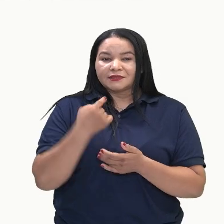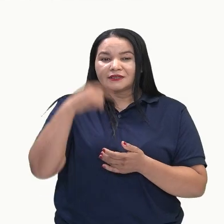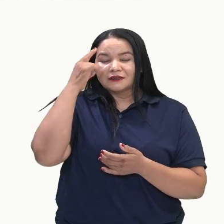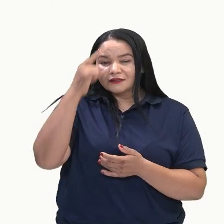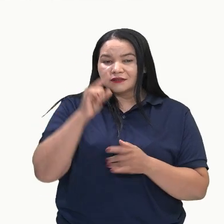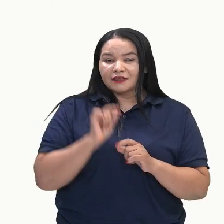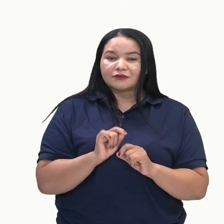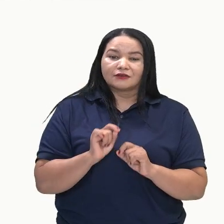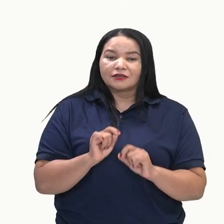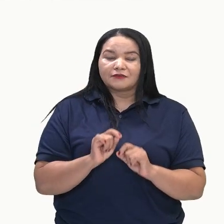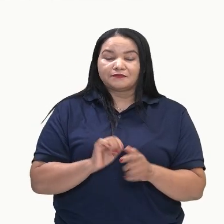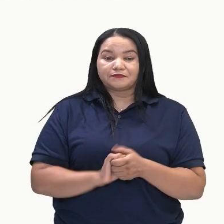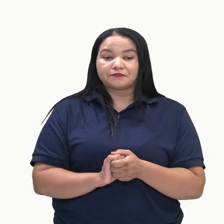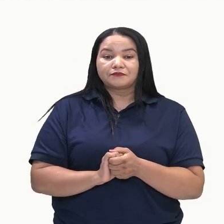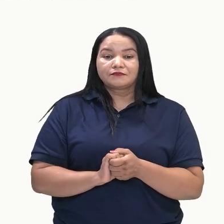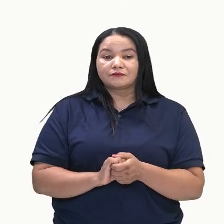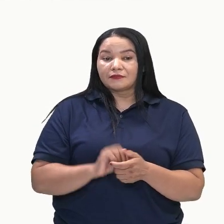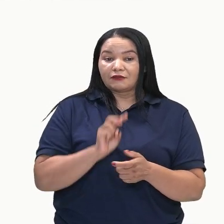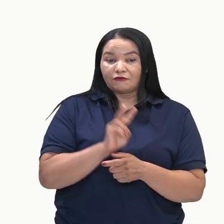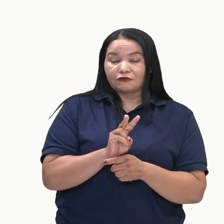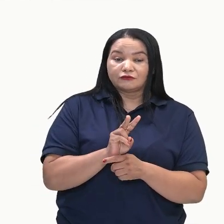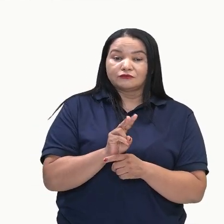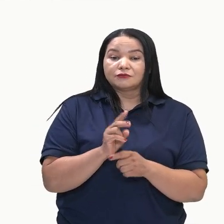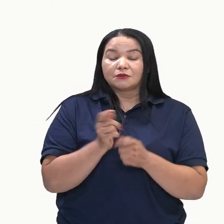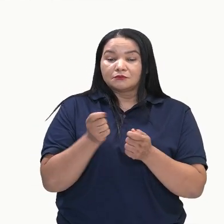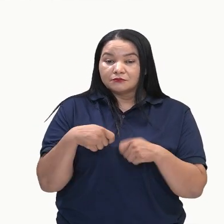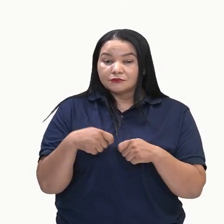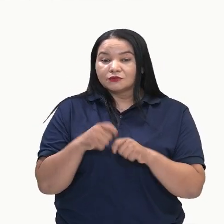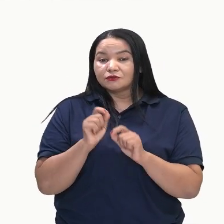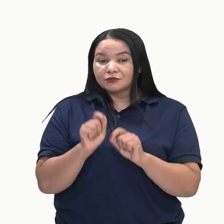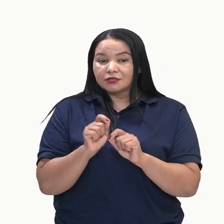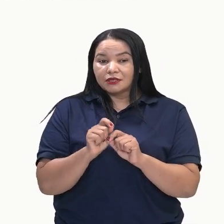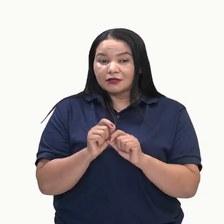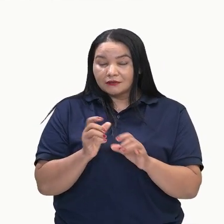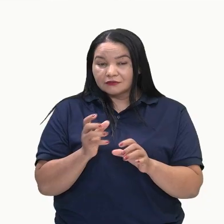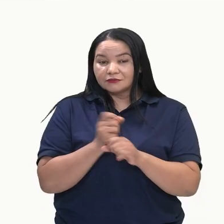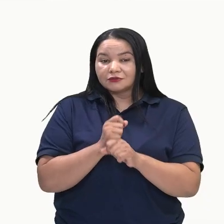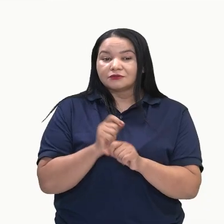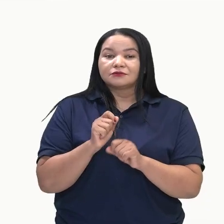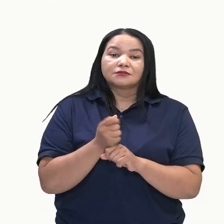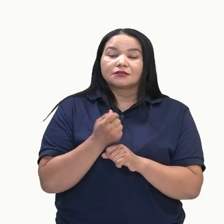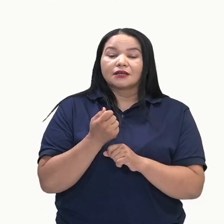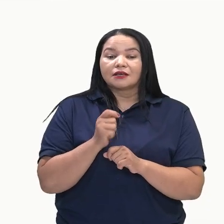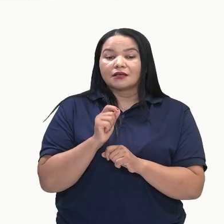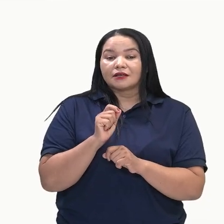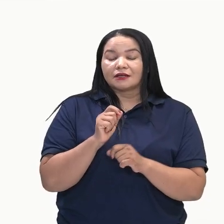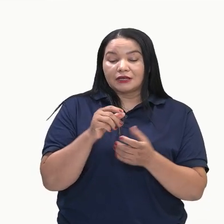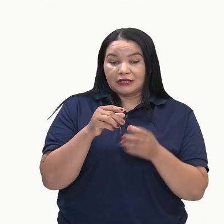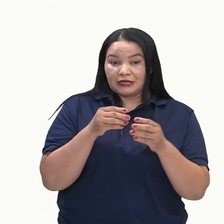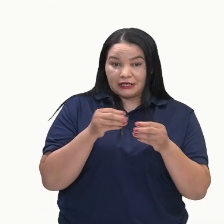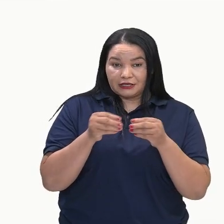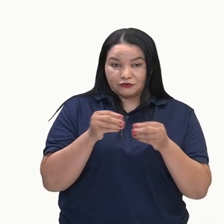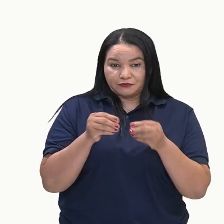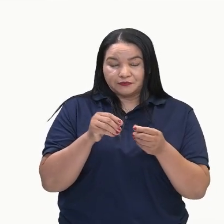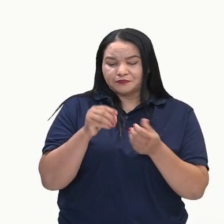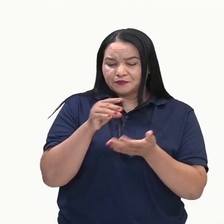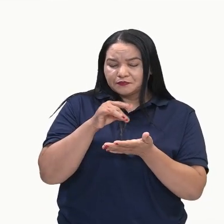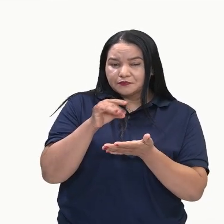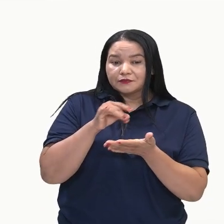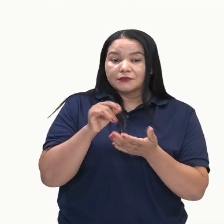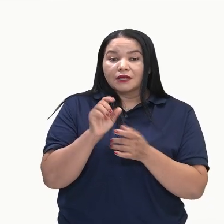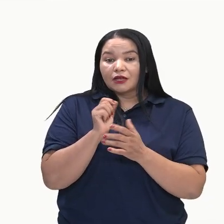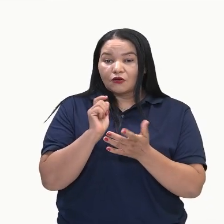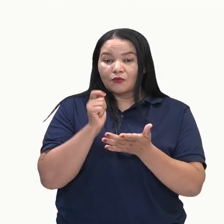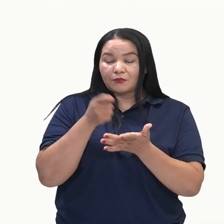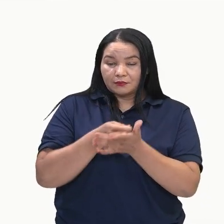de capacidade, nós começamos ali por medindo líquidos. Quando você compra uma garrafa